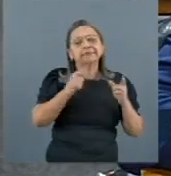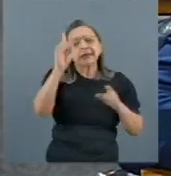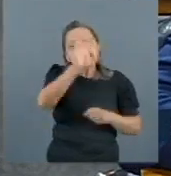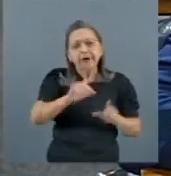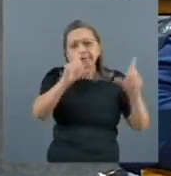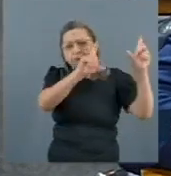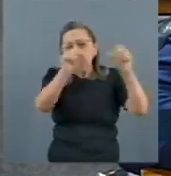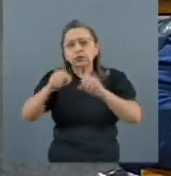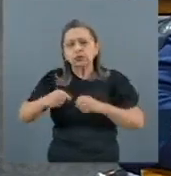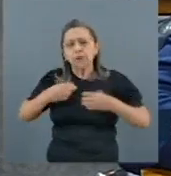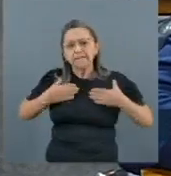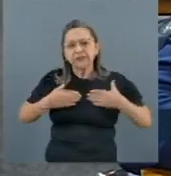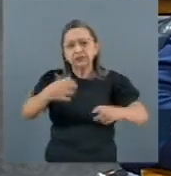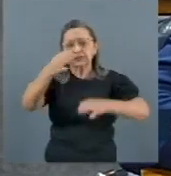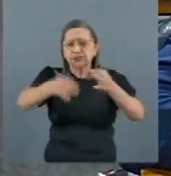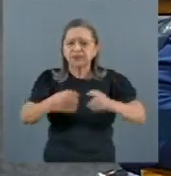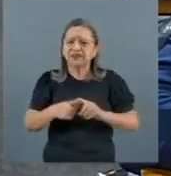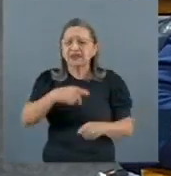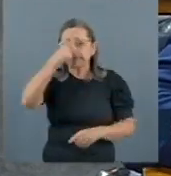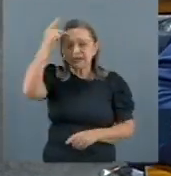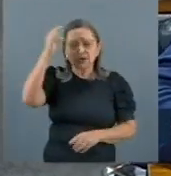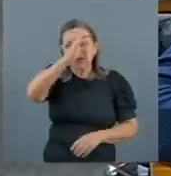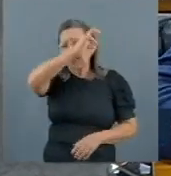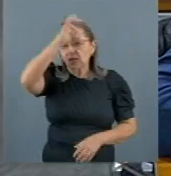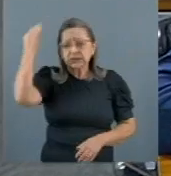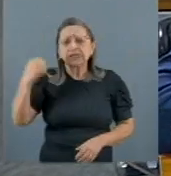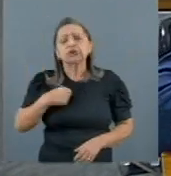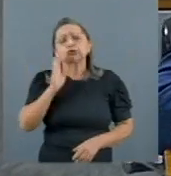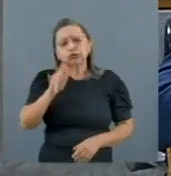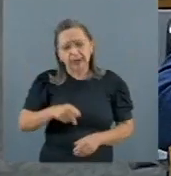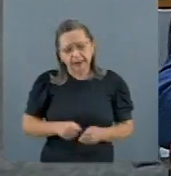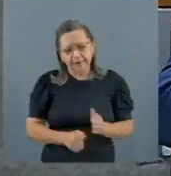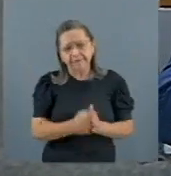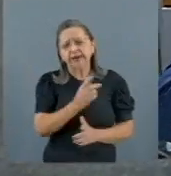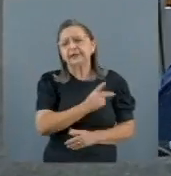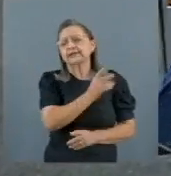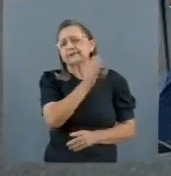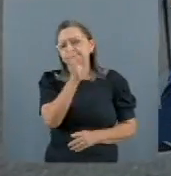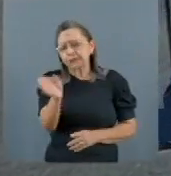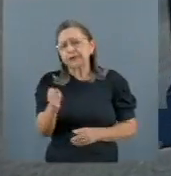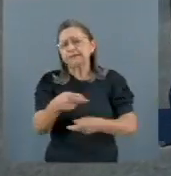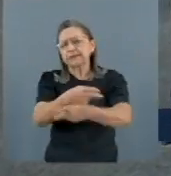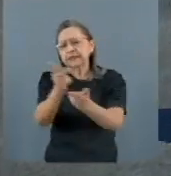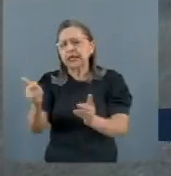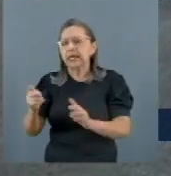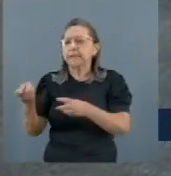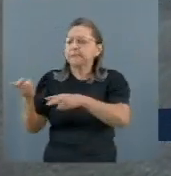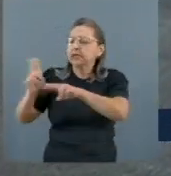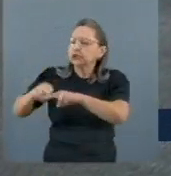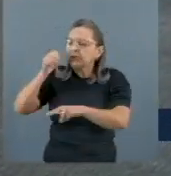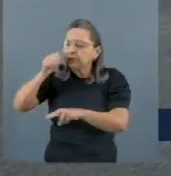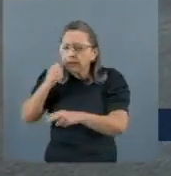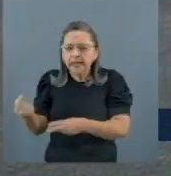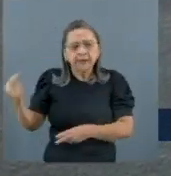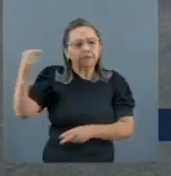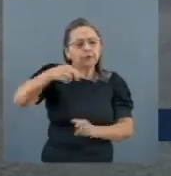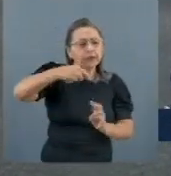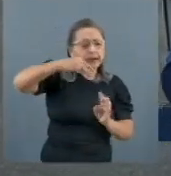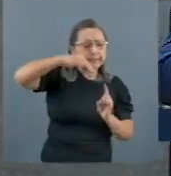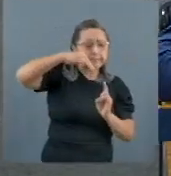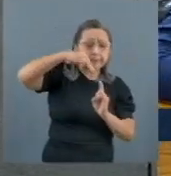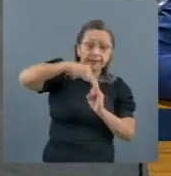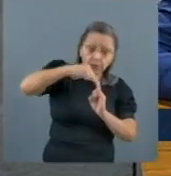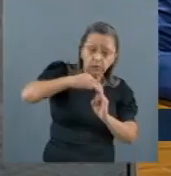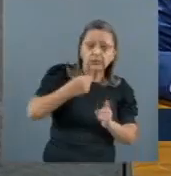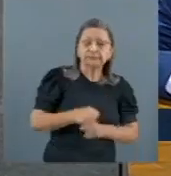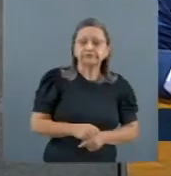gente inocente, senadora Soraya. Eu tive na Colmeia, tive na Papuda também. O devido processo legal, e a senhora é